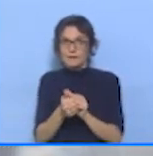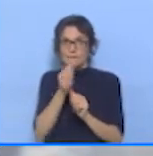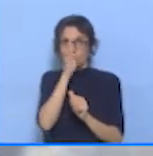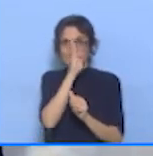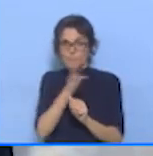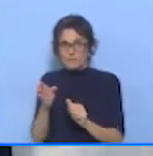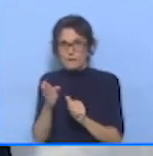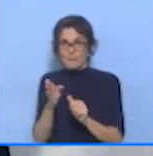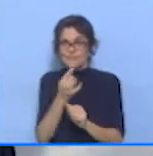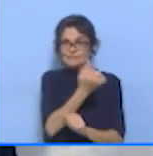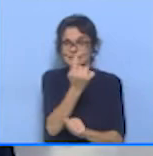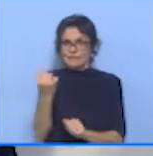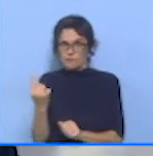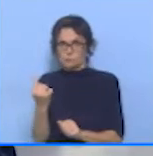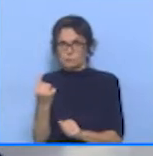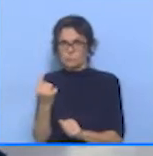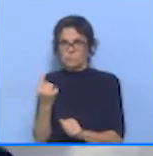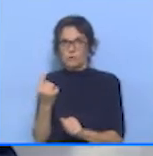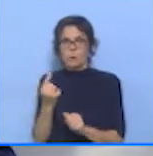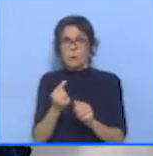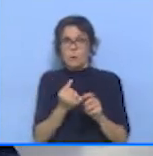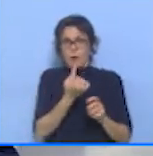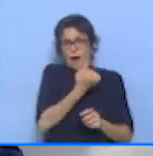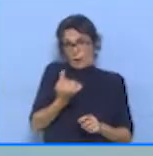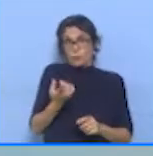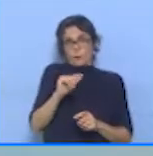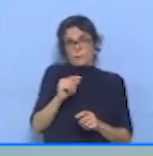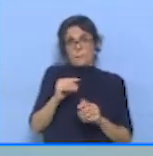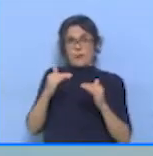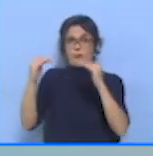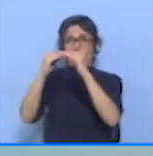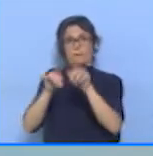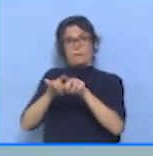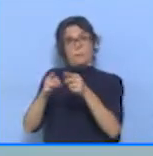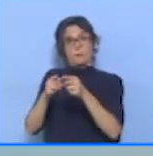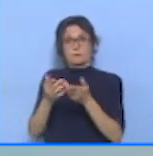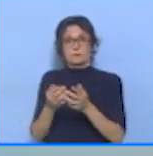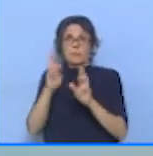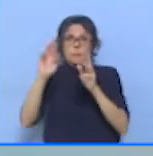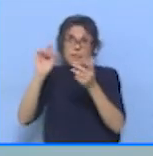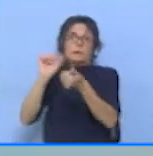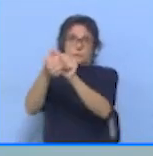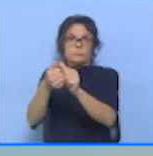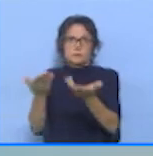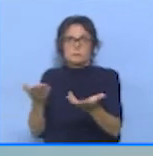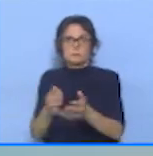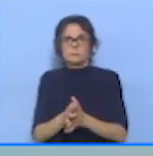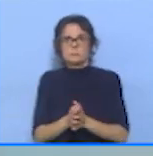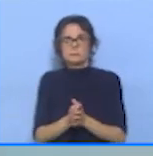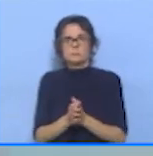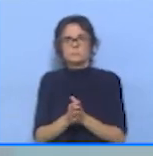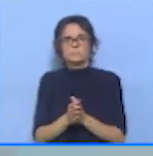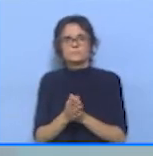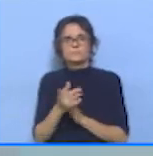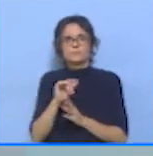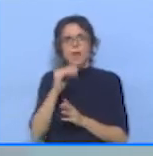política, é crucial fazermos esta mudança para vermos se a tendência se inverte. E, Rita Veiga, isto faz com que o